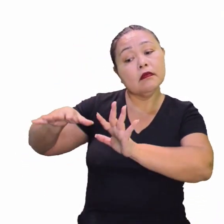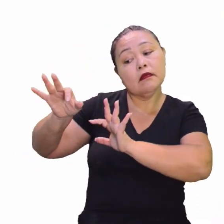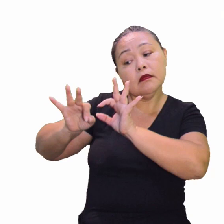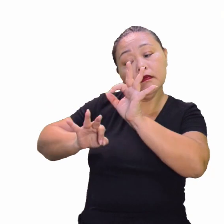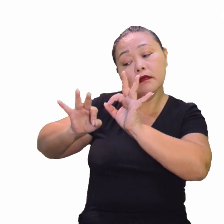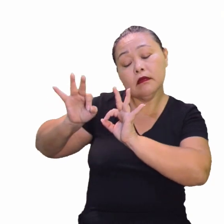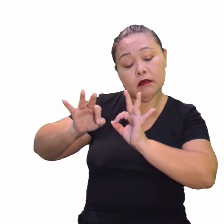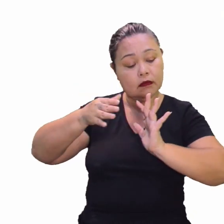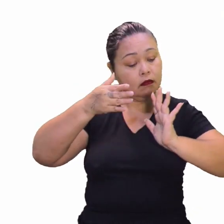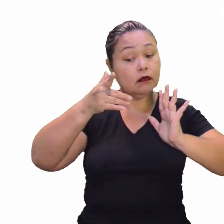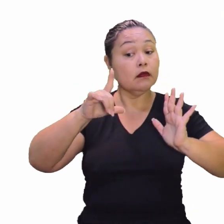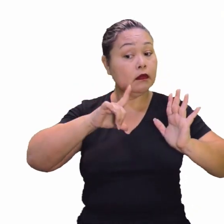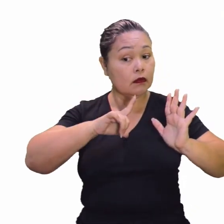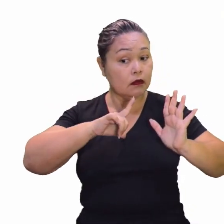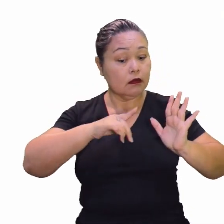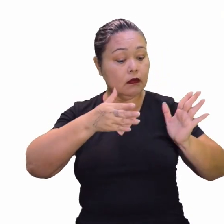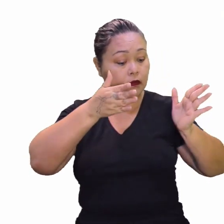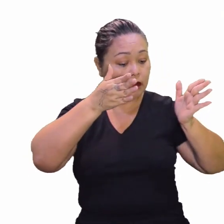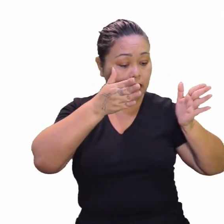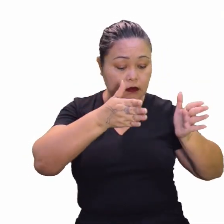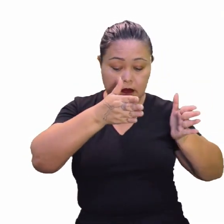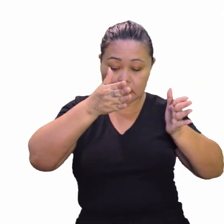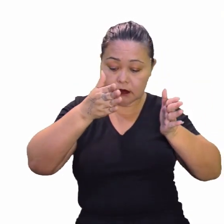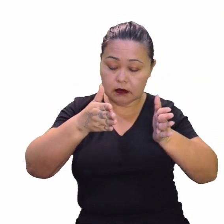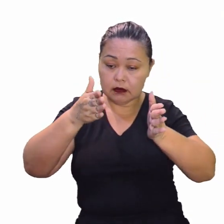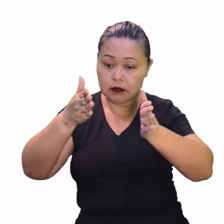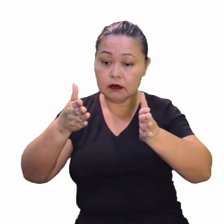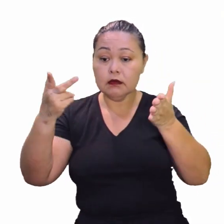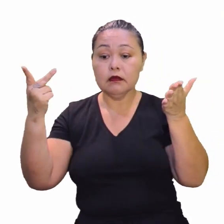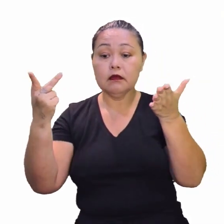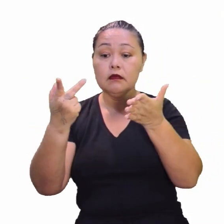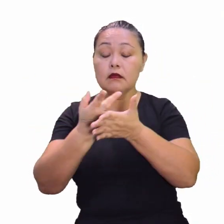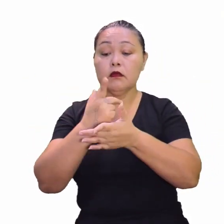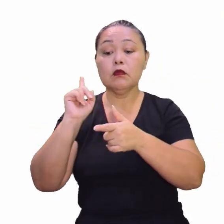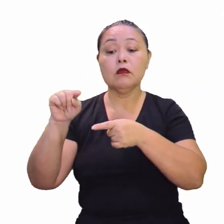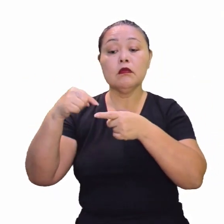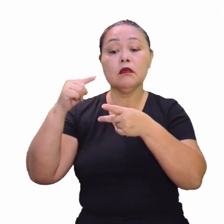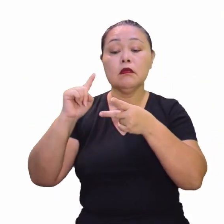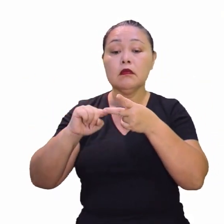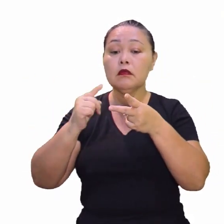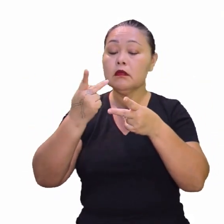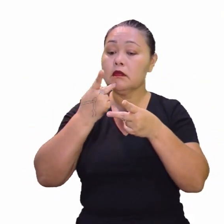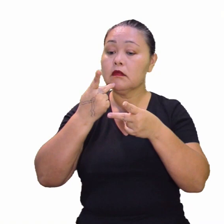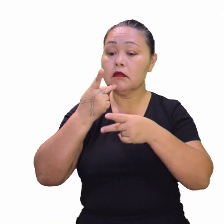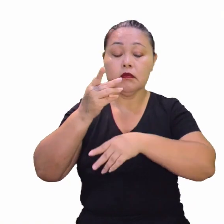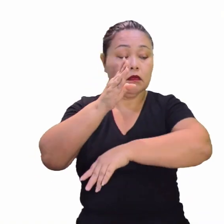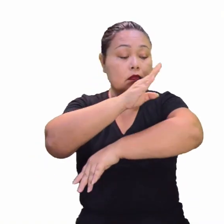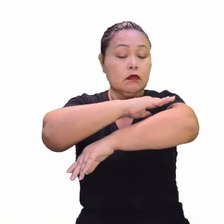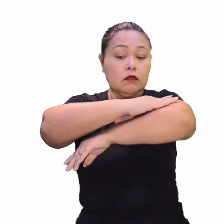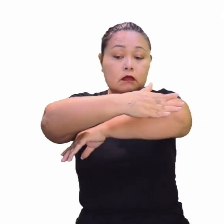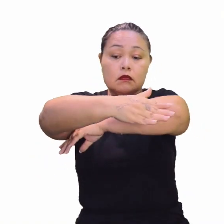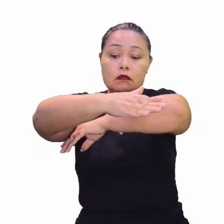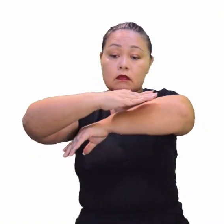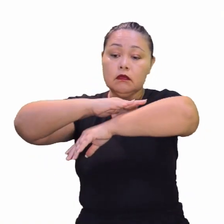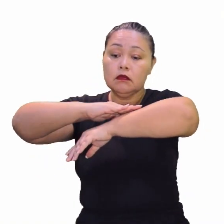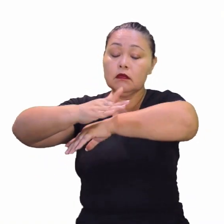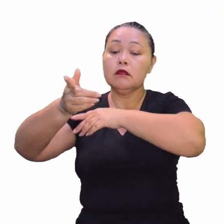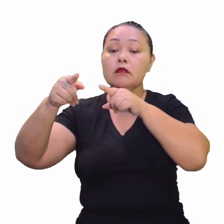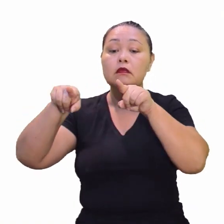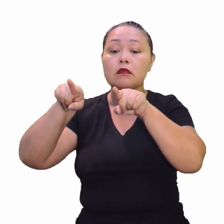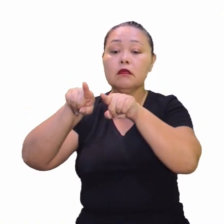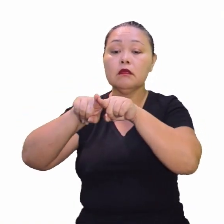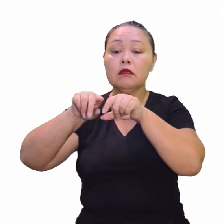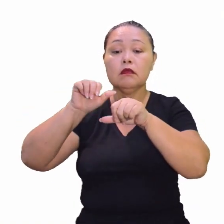e etapas para que isso aconteça. Ok? Ok, professor. E estamos falando de estradas e